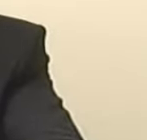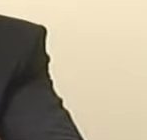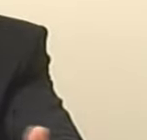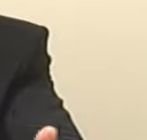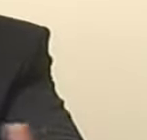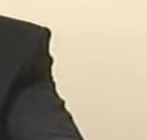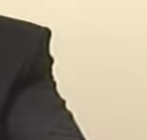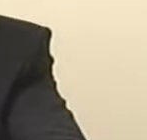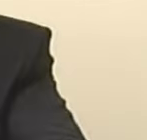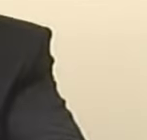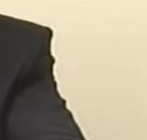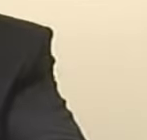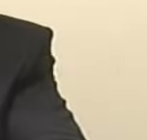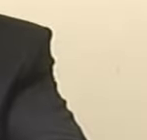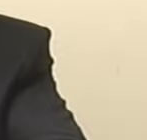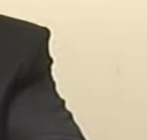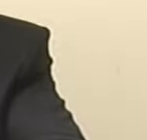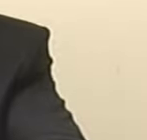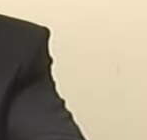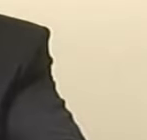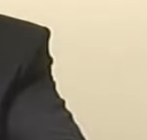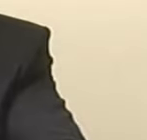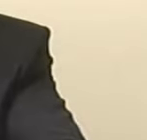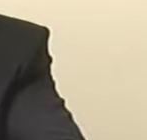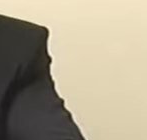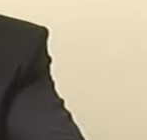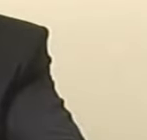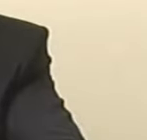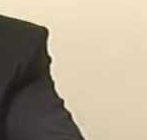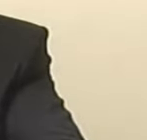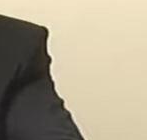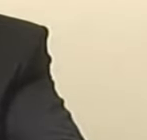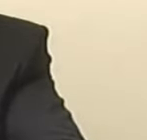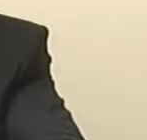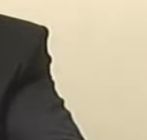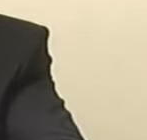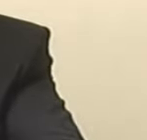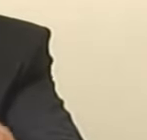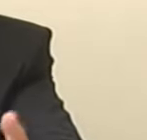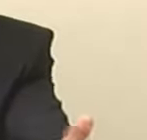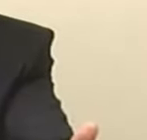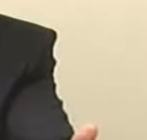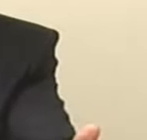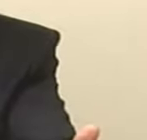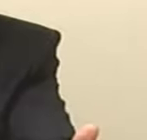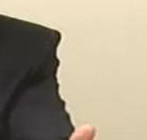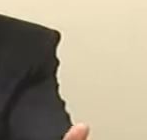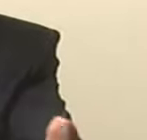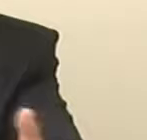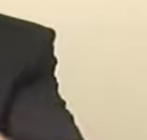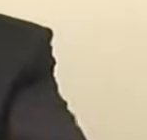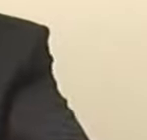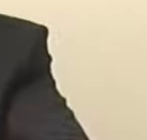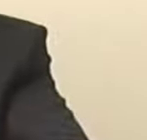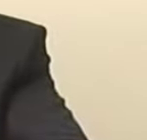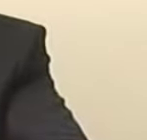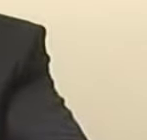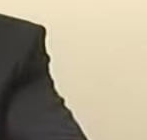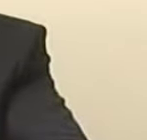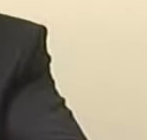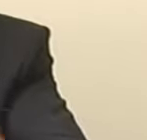Inclusive, eu tive uma lei aprovada, extremamente importante, que obriga os cartórios